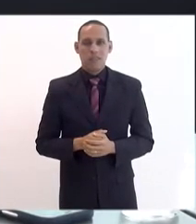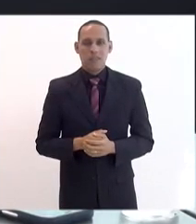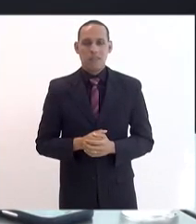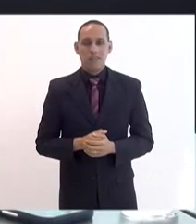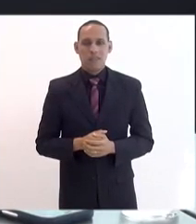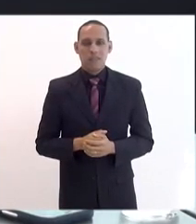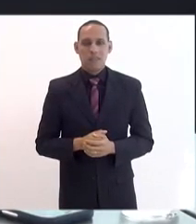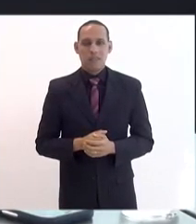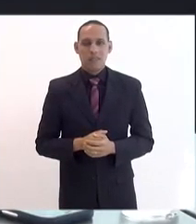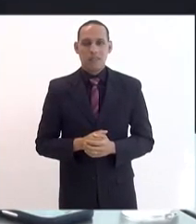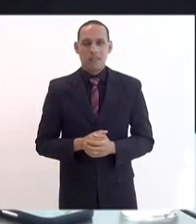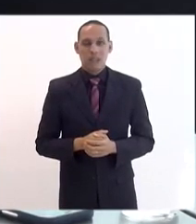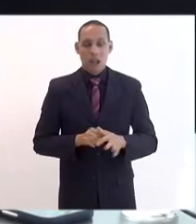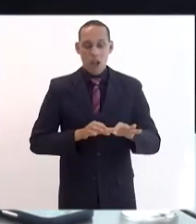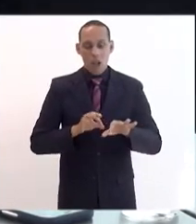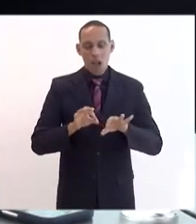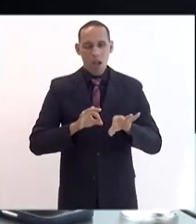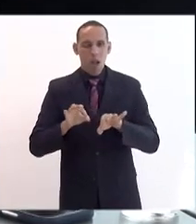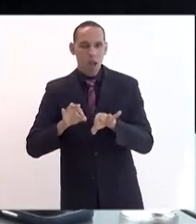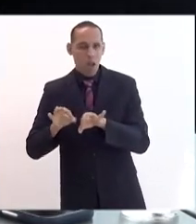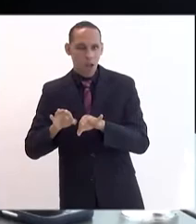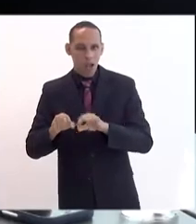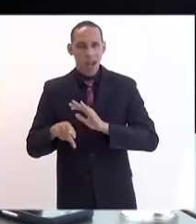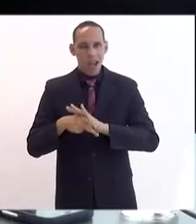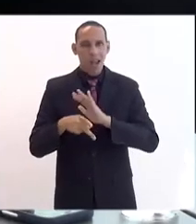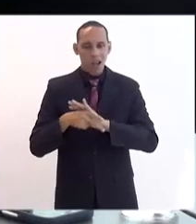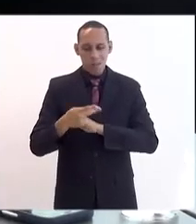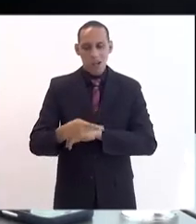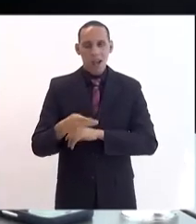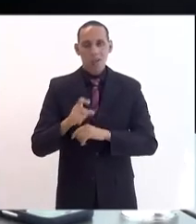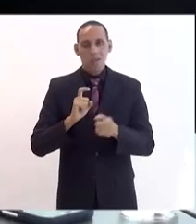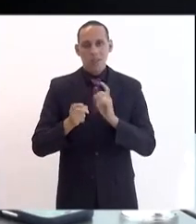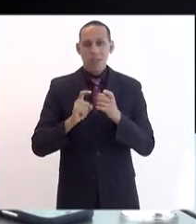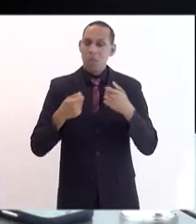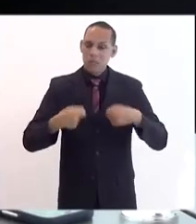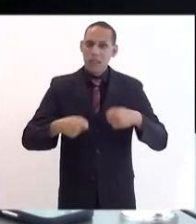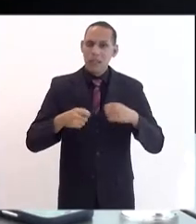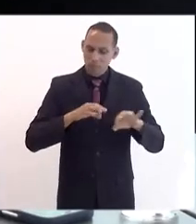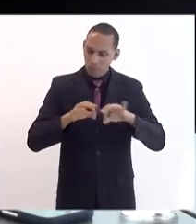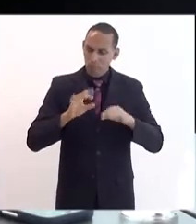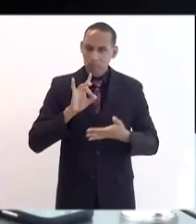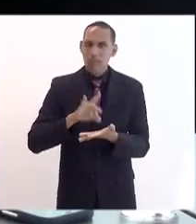E aí esse controle tem que ser real, como o senhor falou.